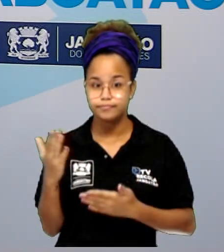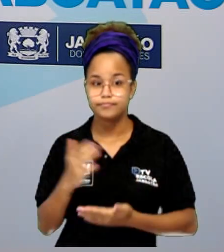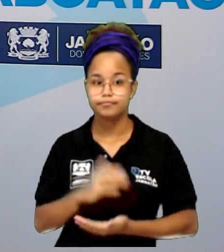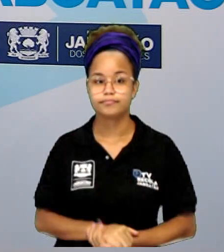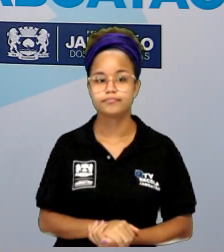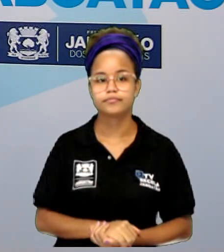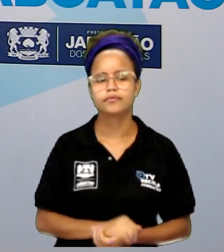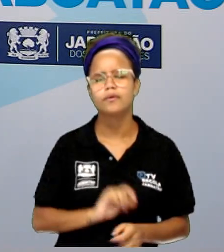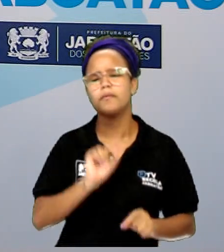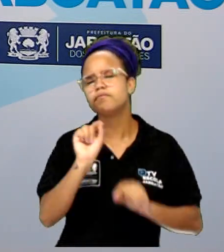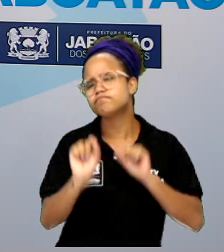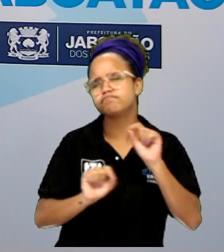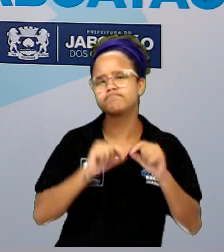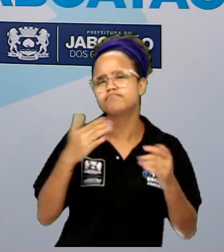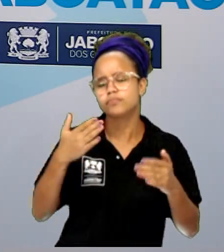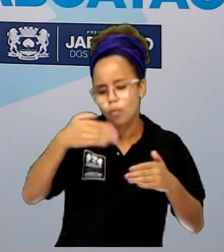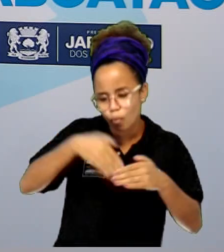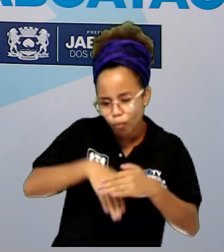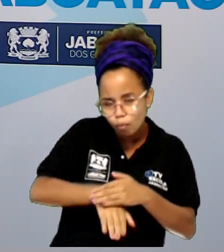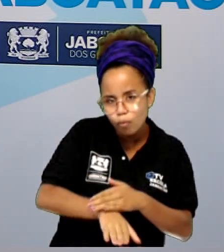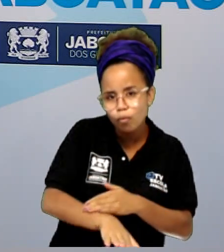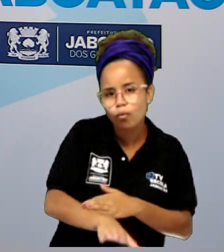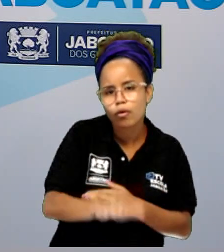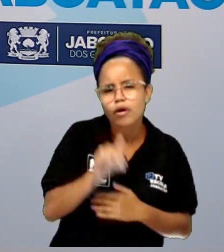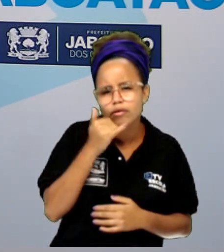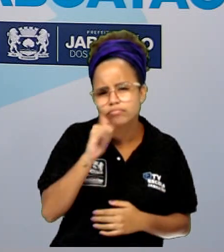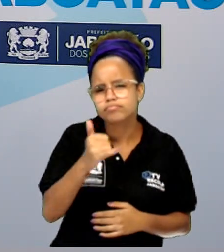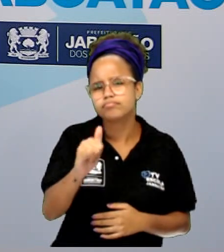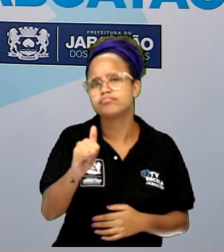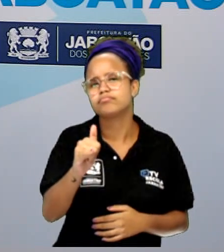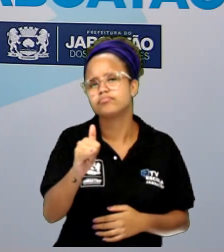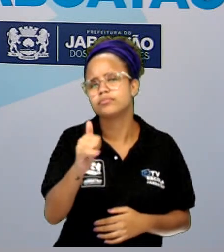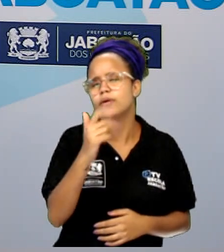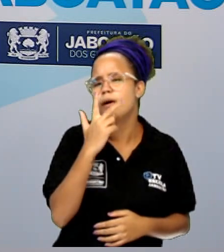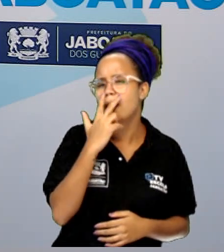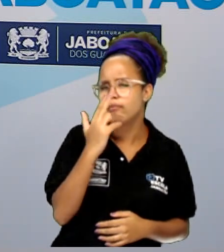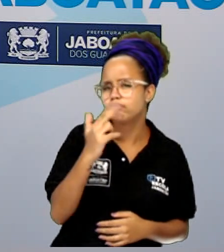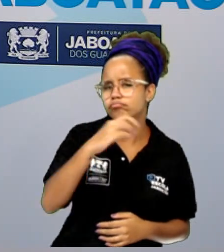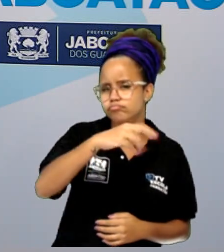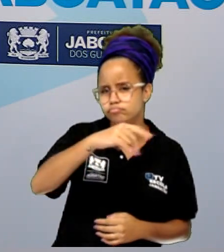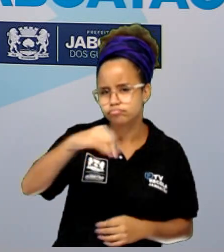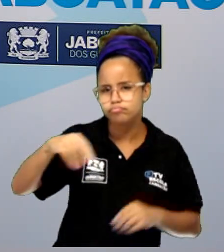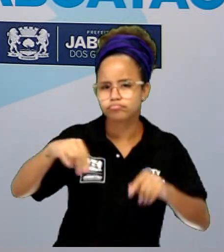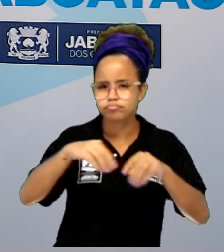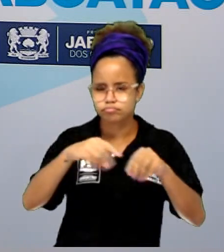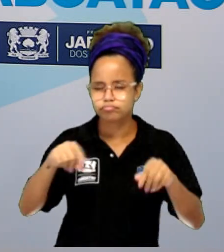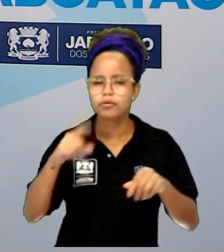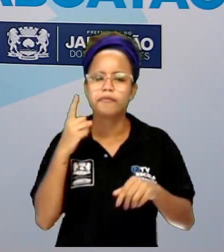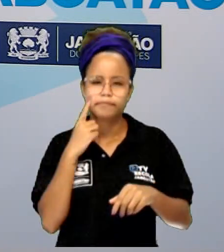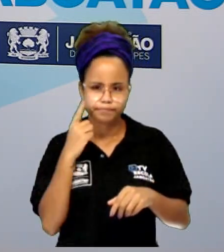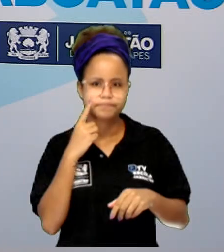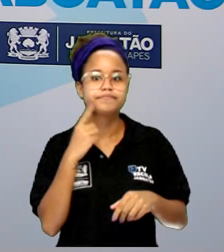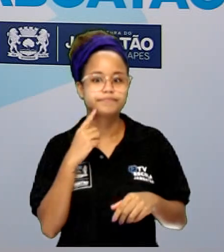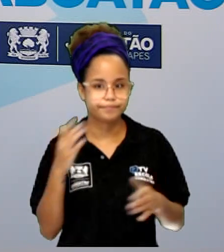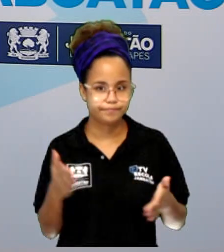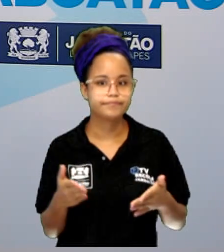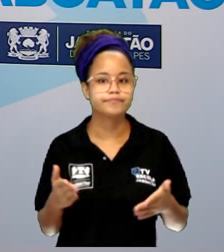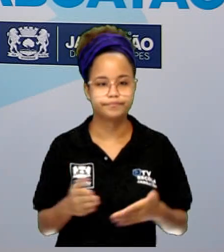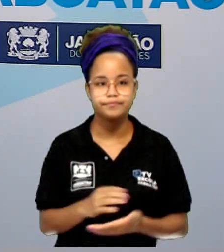Mas o que é aterramento elétrico? Tem a ver com terra? O que é que tem a ver com isso? Vamos dar uma olhada nisso aqui, tá?